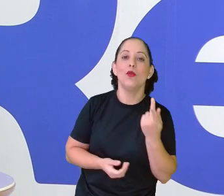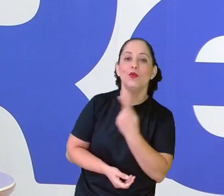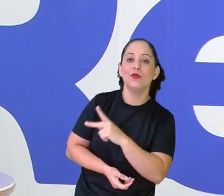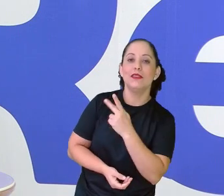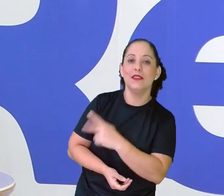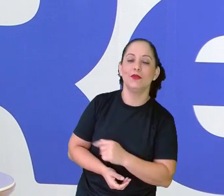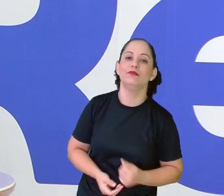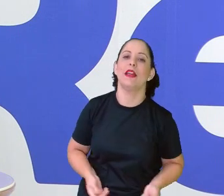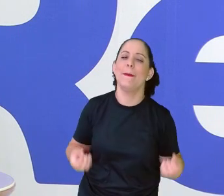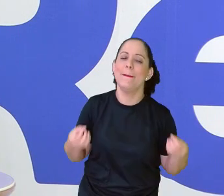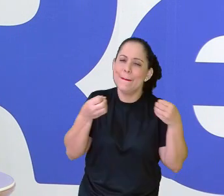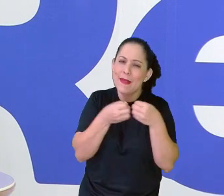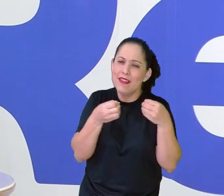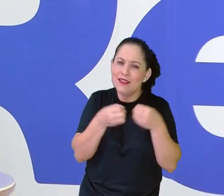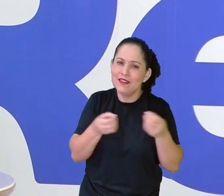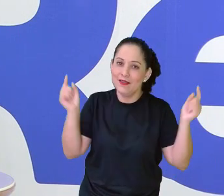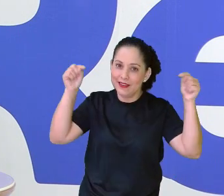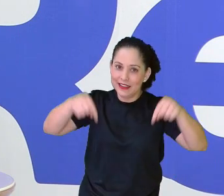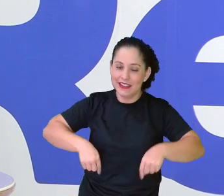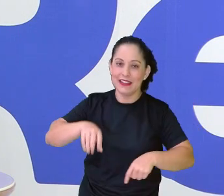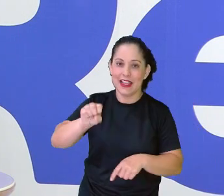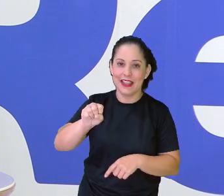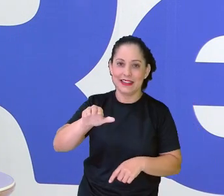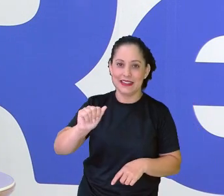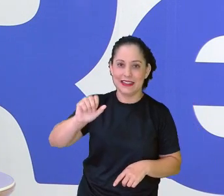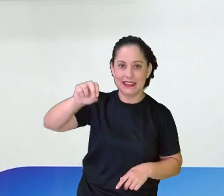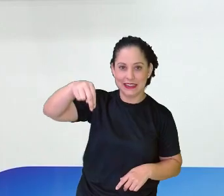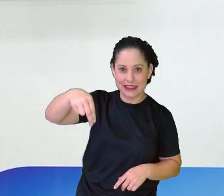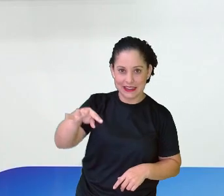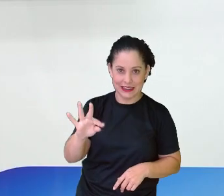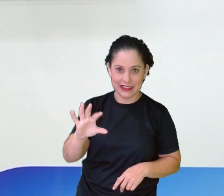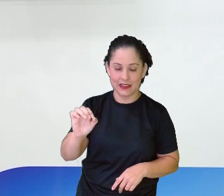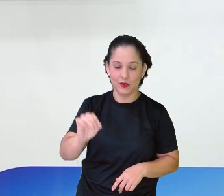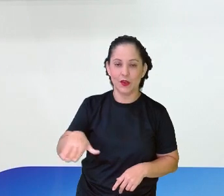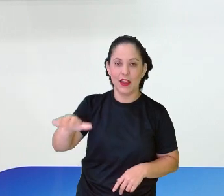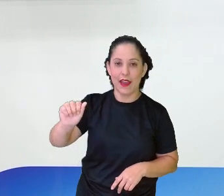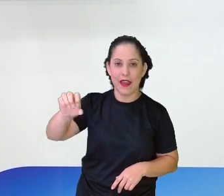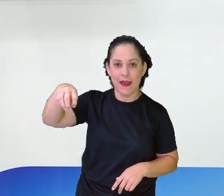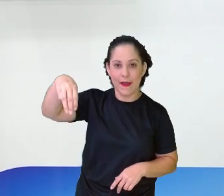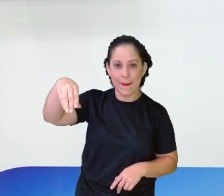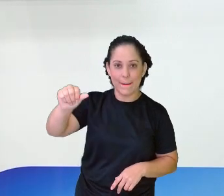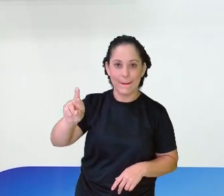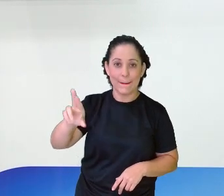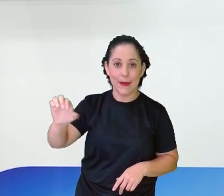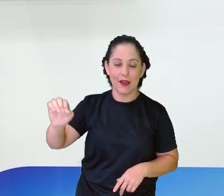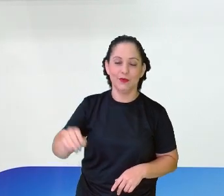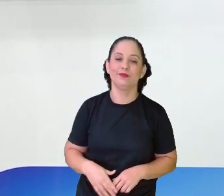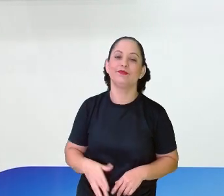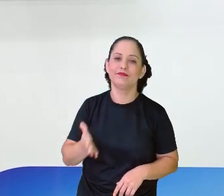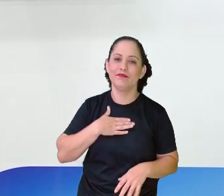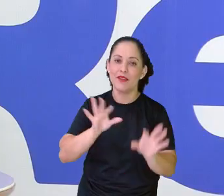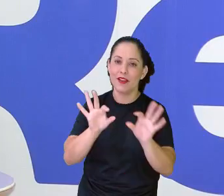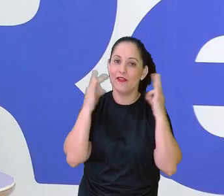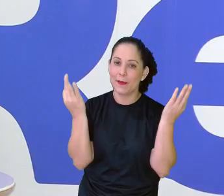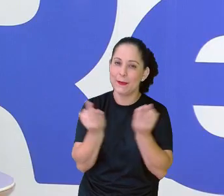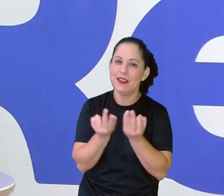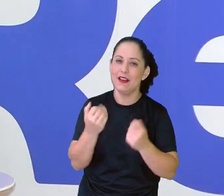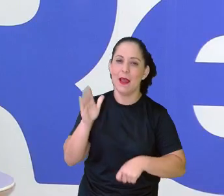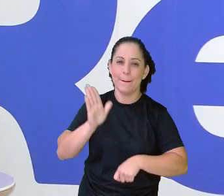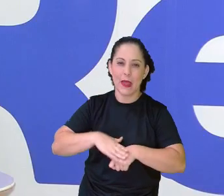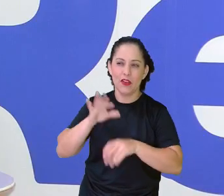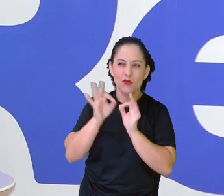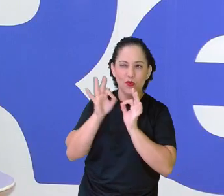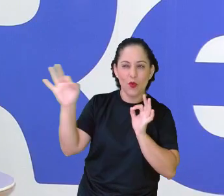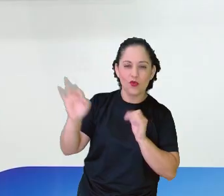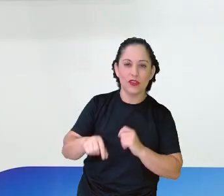Santo Amaro, bem pertinho de onde a gente está. A minha família é do bairro de Beberibe. pouquinho mais distante daqui, Um mais pouquinho próximo. mais distante,